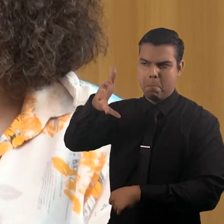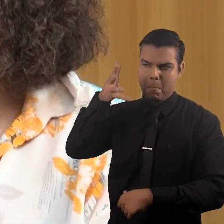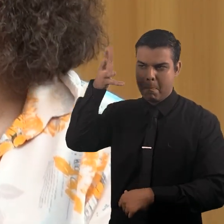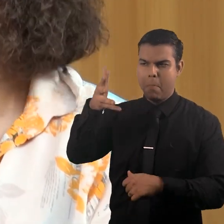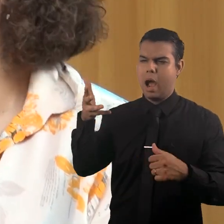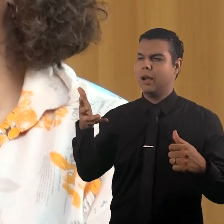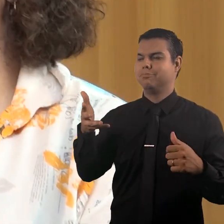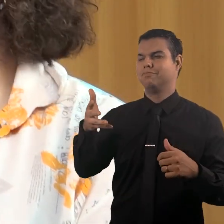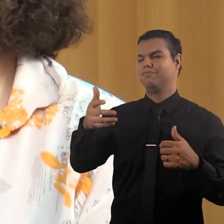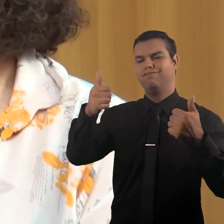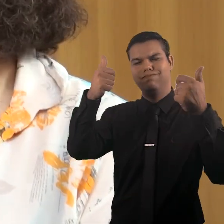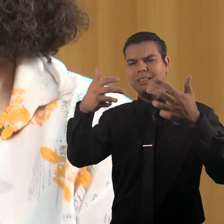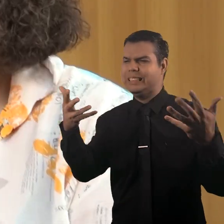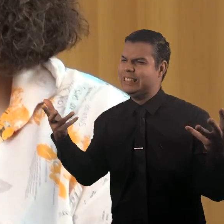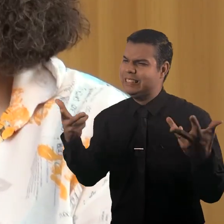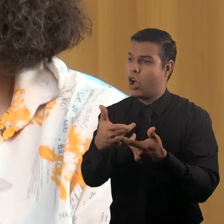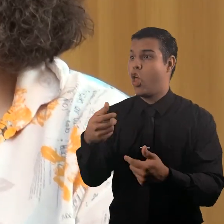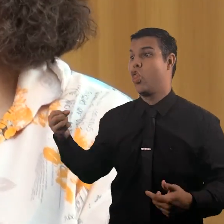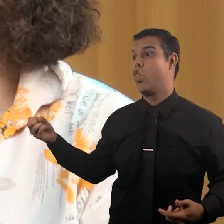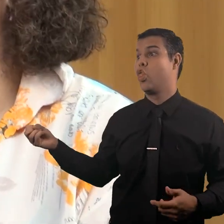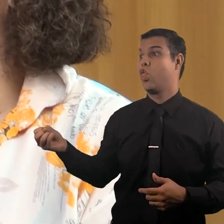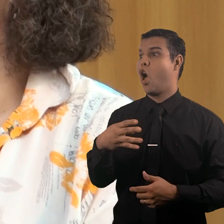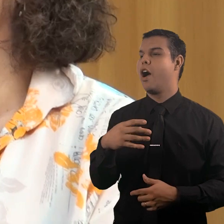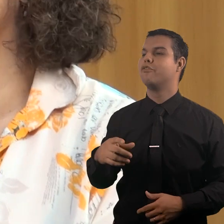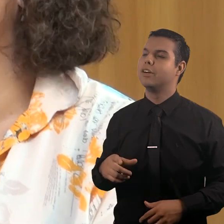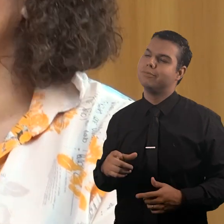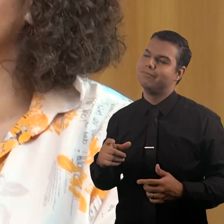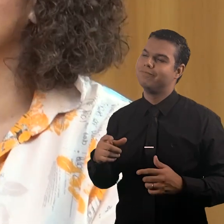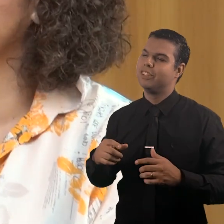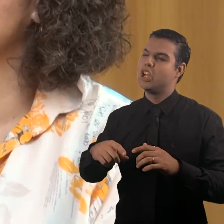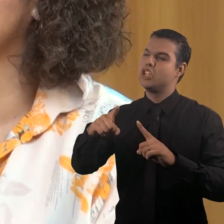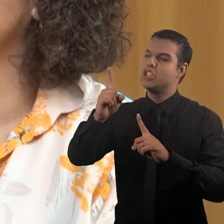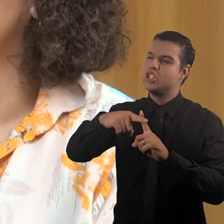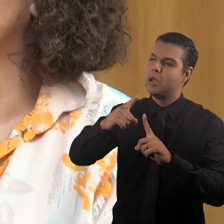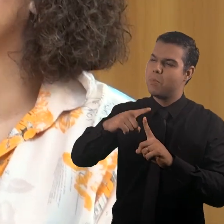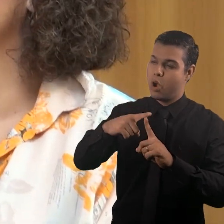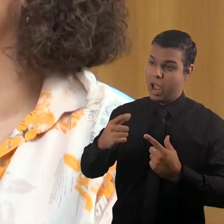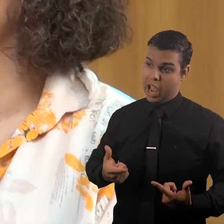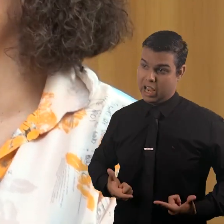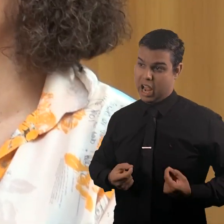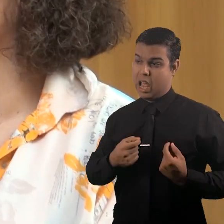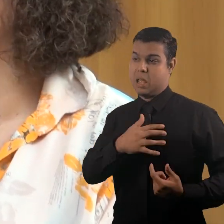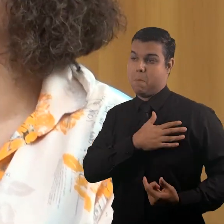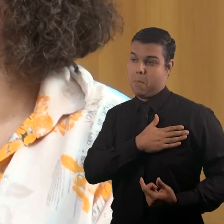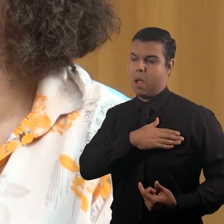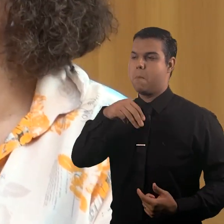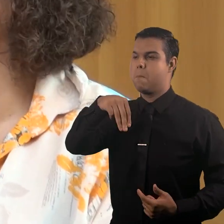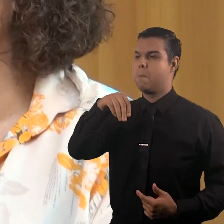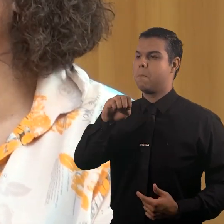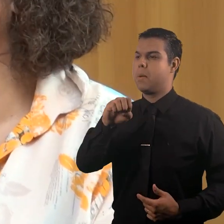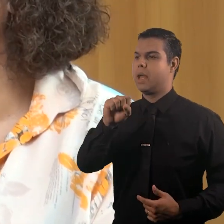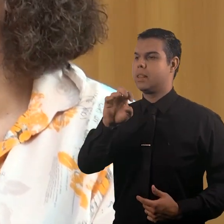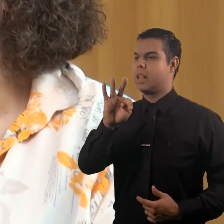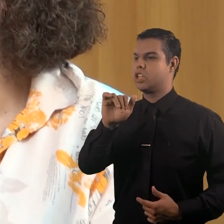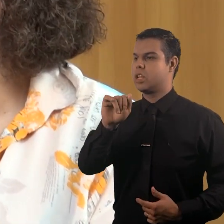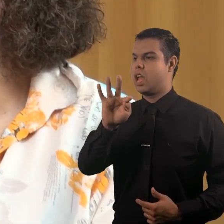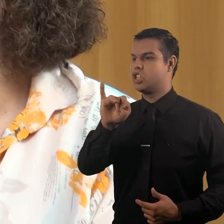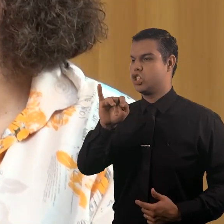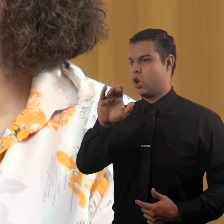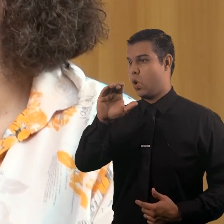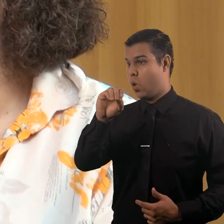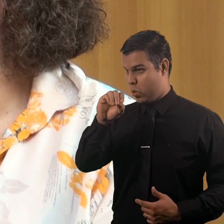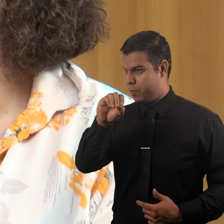mulher apresentando um trabalho lindíssimo, apresentando uma nova classificação de câncer de mama metastático.